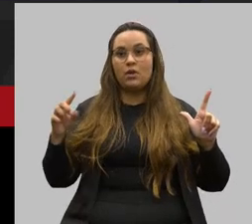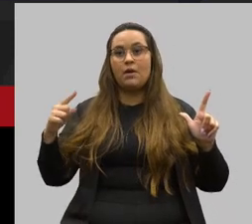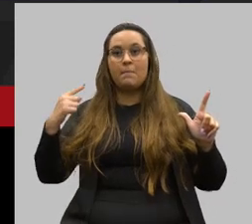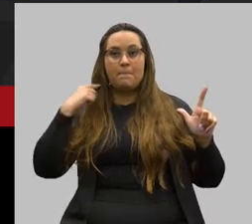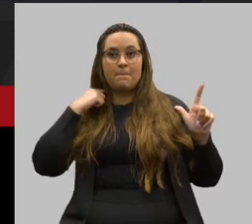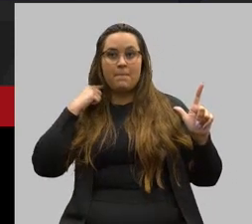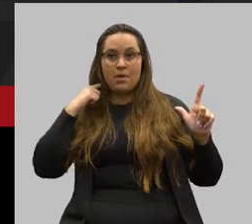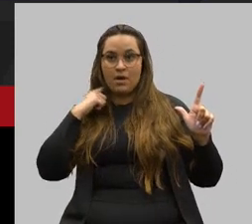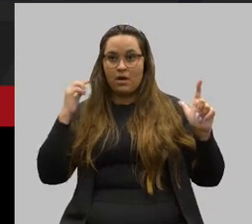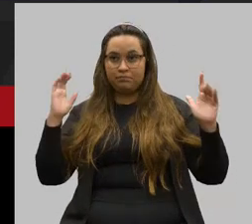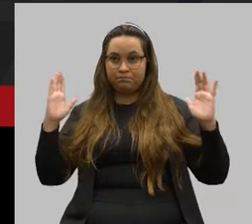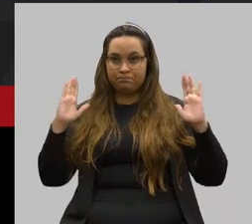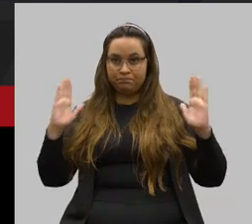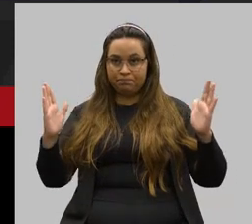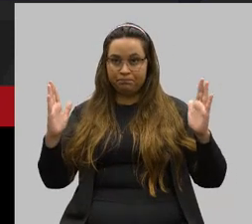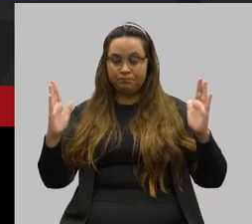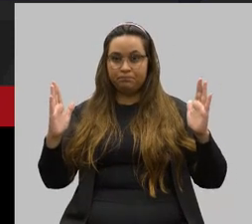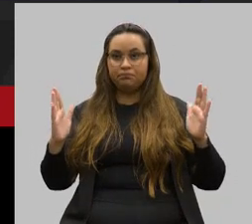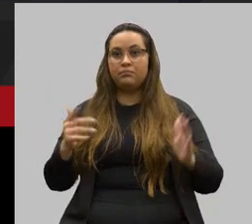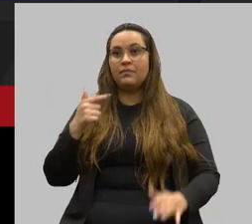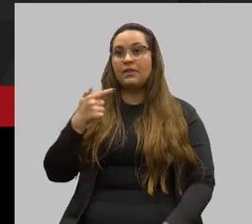2024 eh